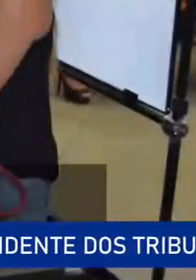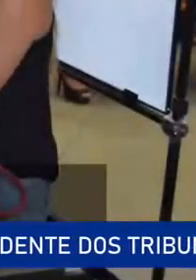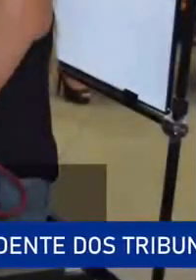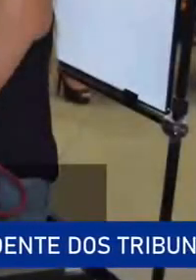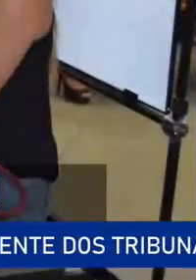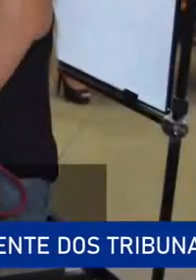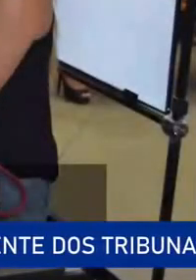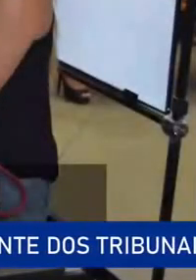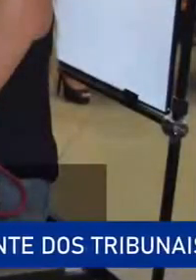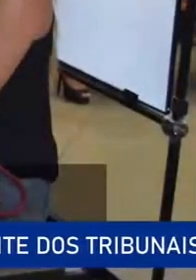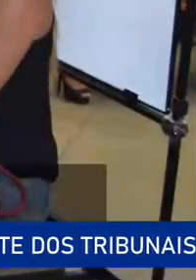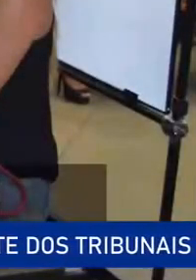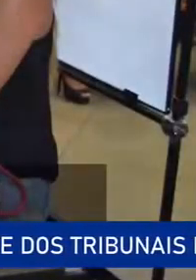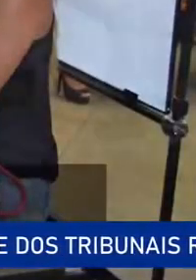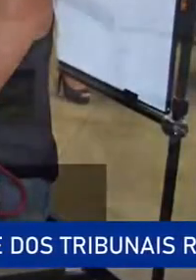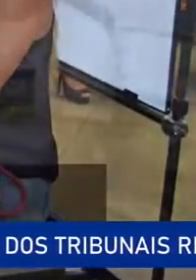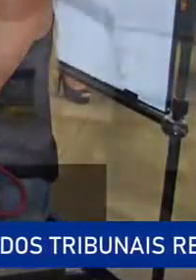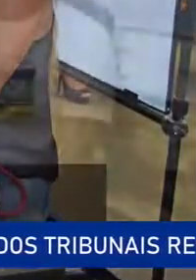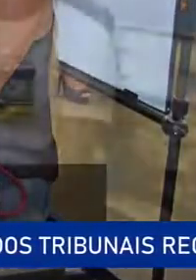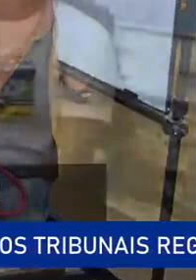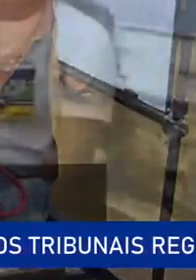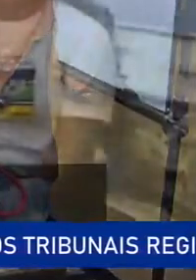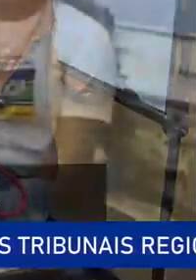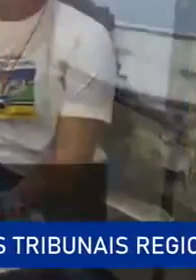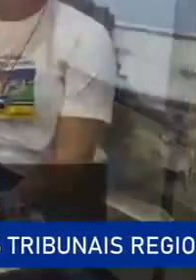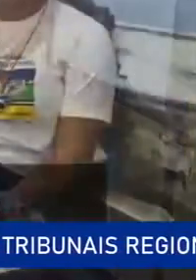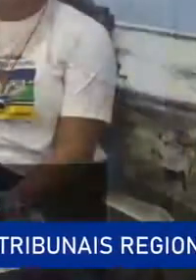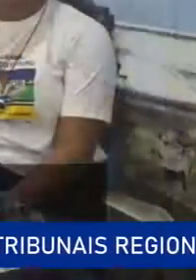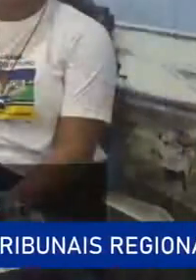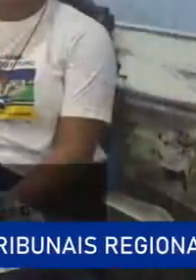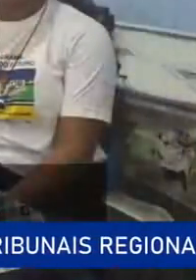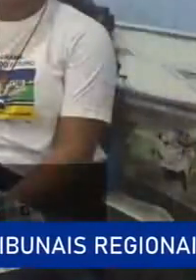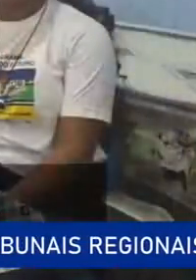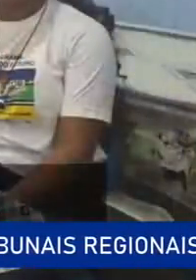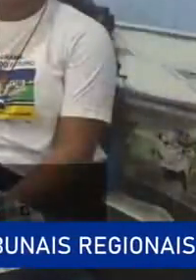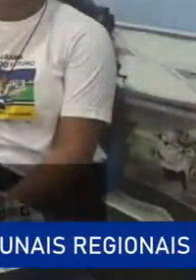Foto de pessoas tirando a URG.